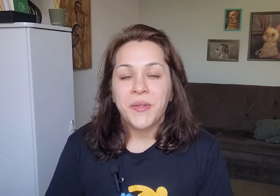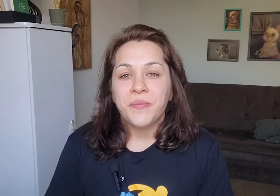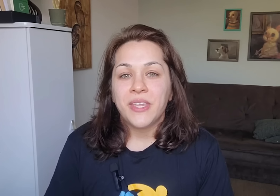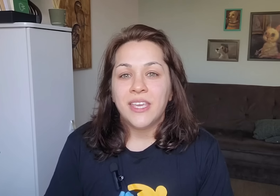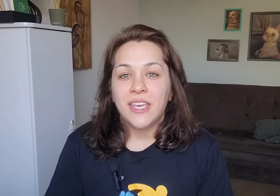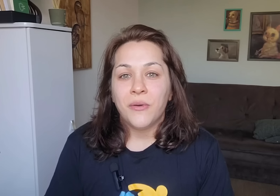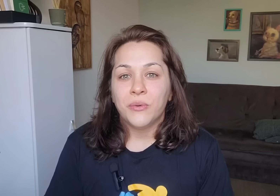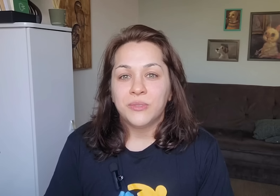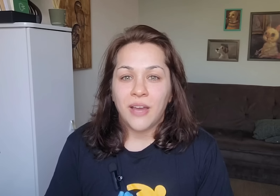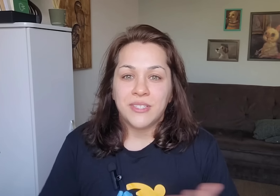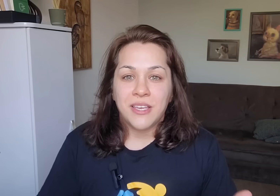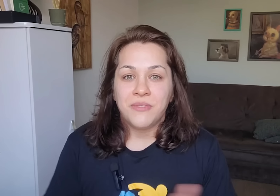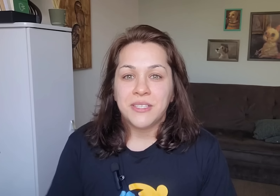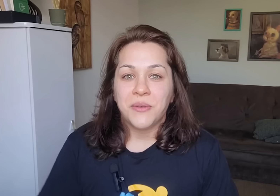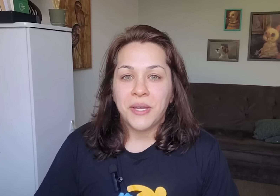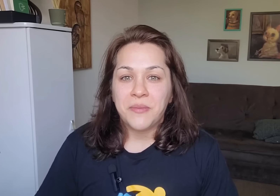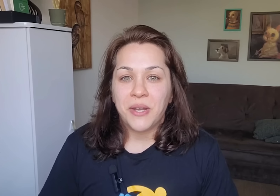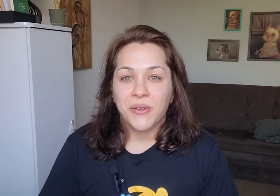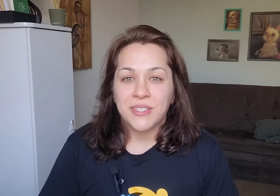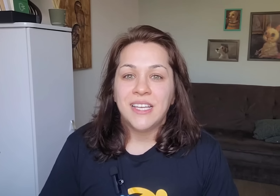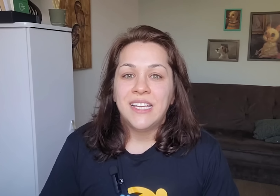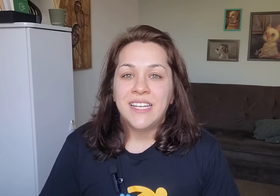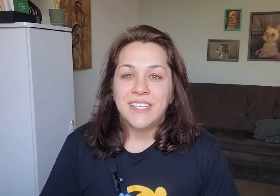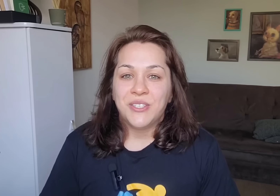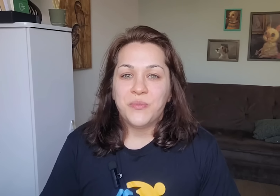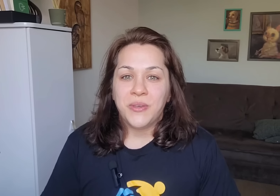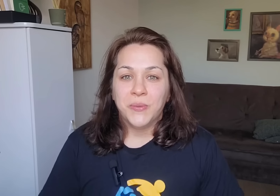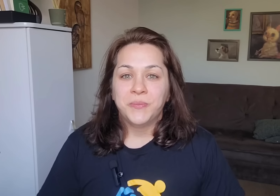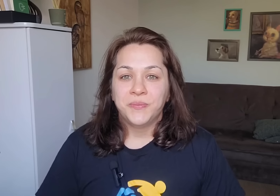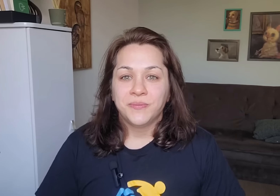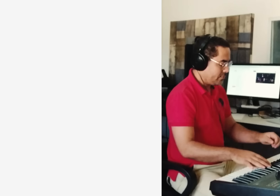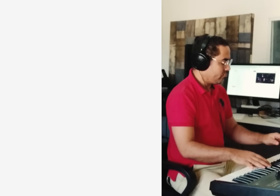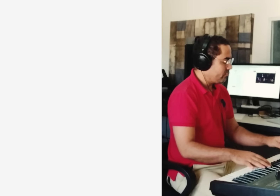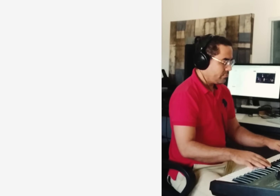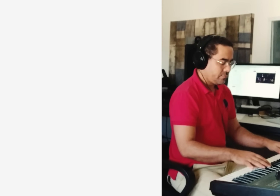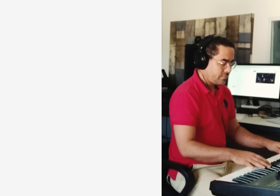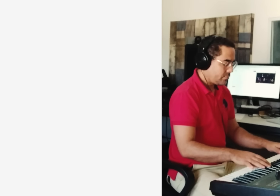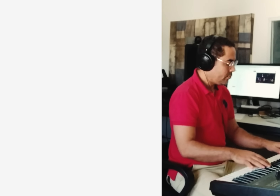bem. E eu trago essa reflexão aqui para nós neste domingo.